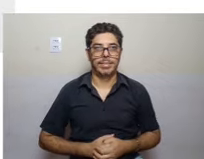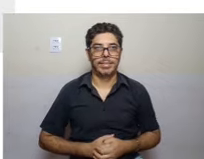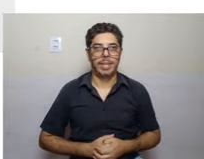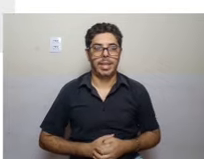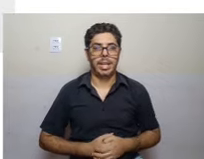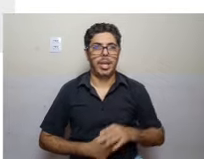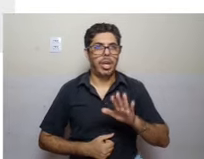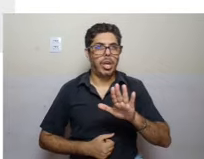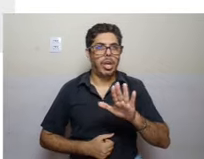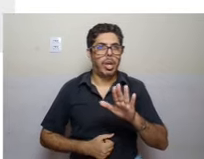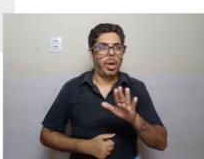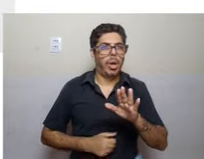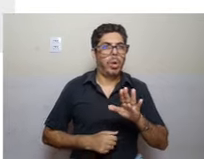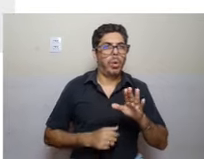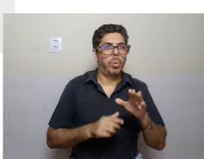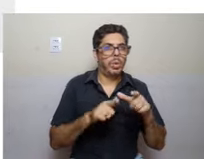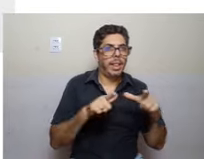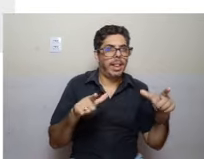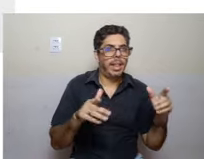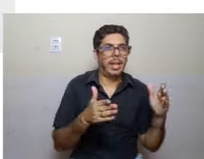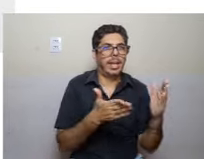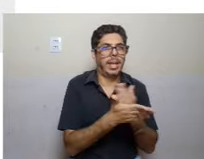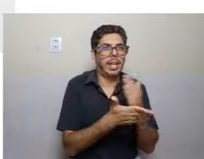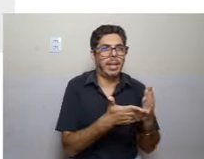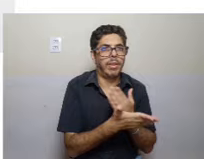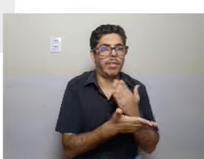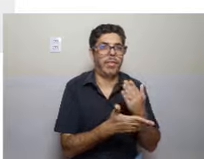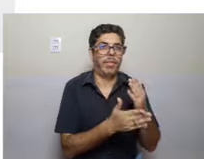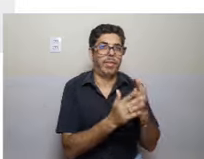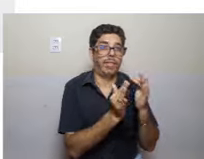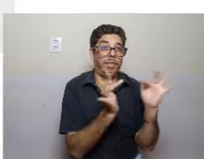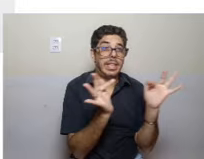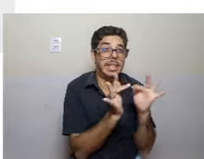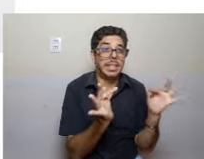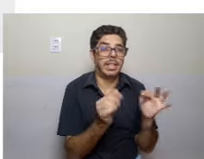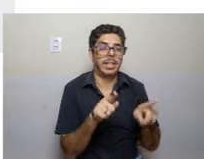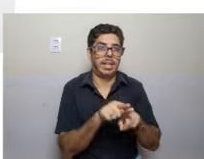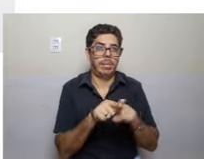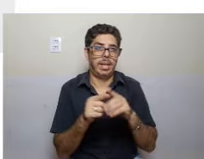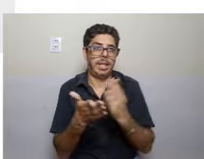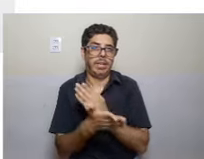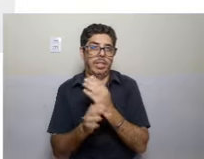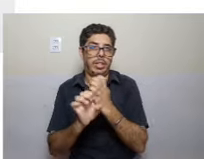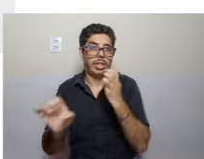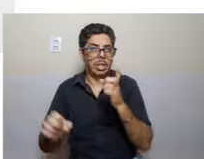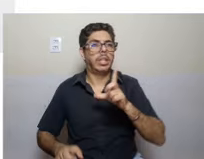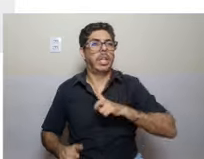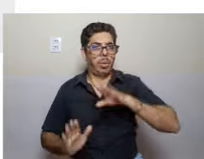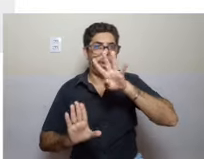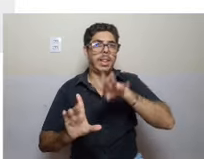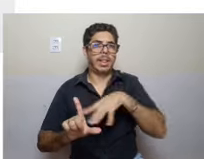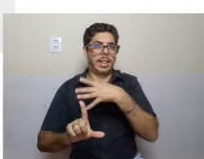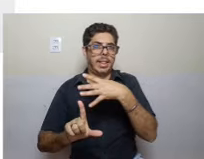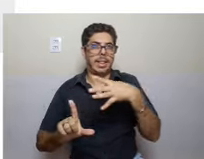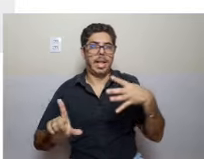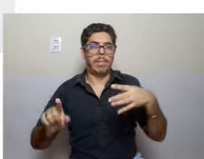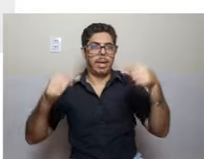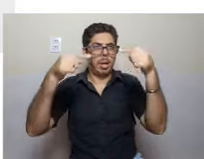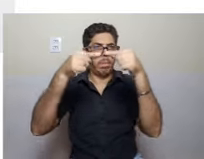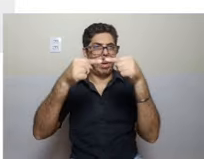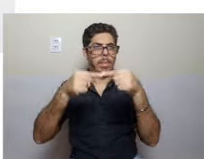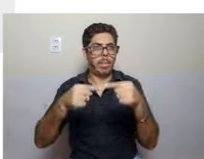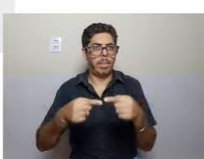Quase todos os livros de física ou de engenharia têm uma tabela das unidades do Sistema Internacional de Medidas que se baseia em